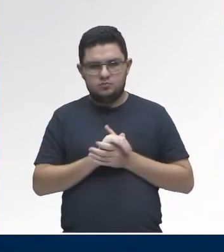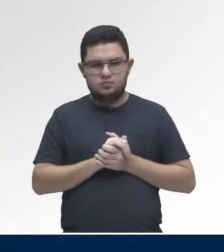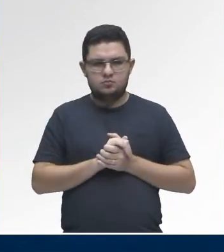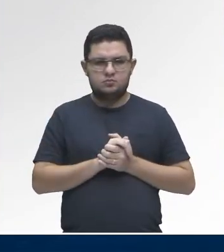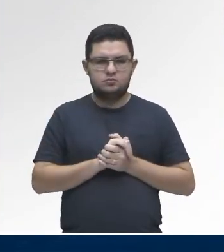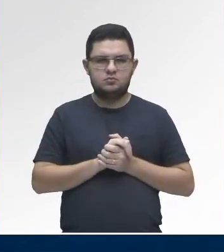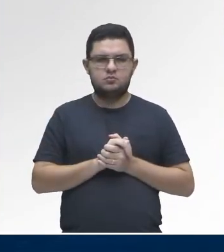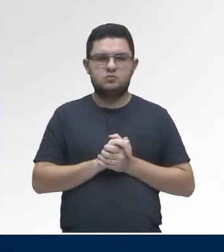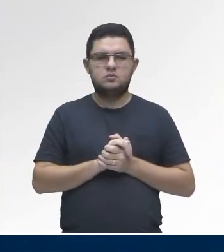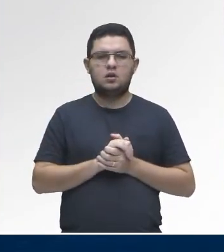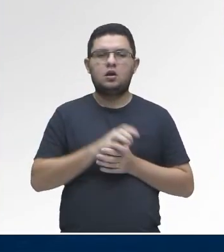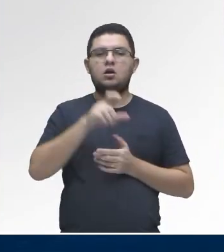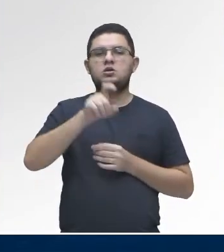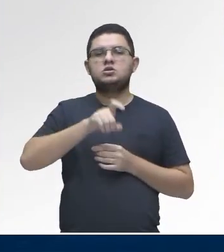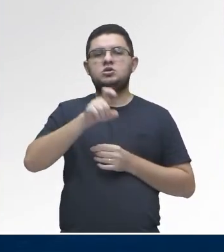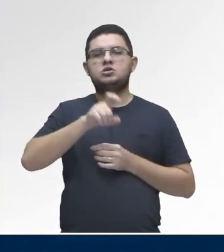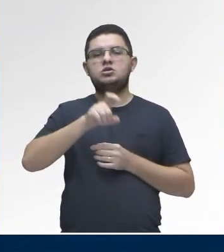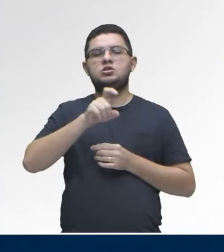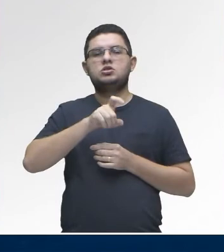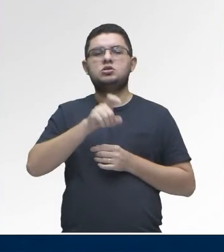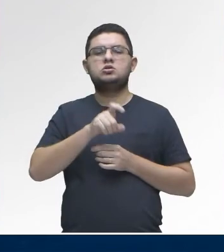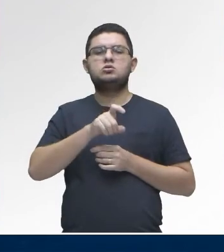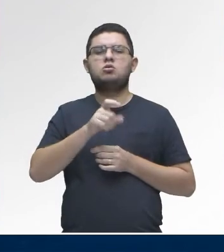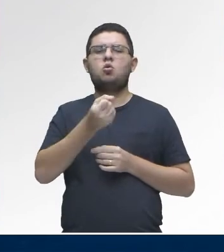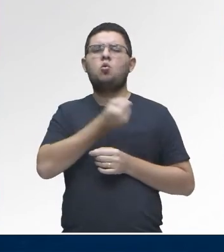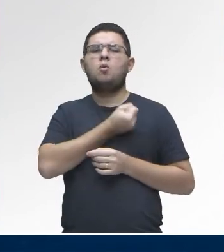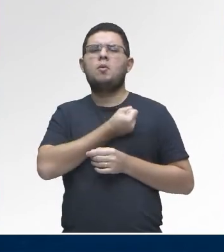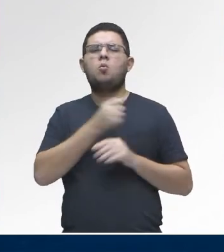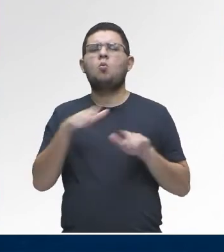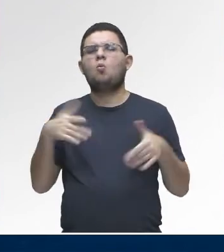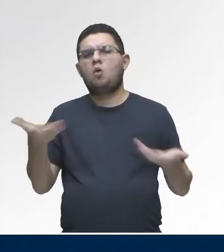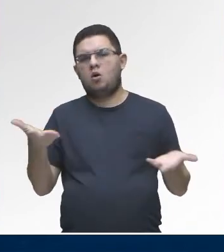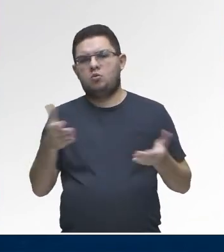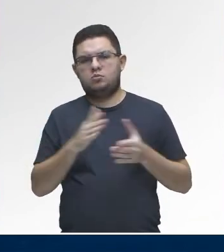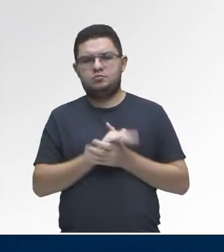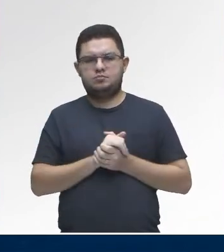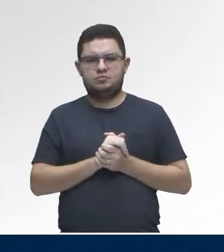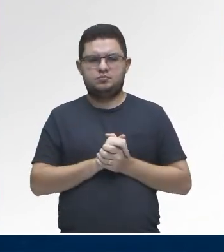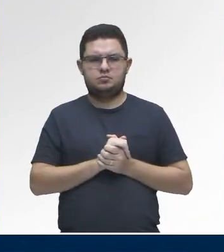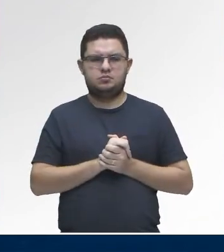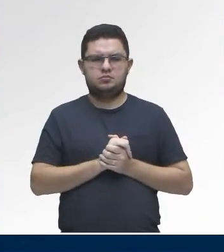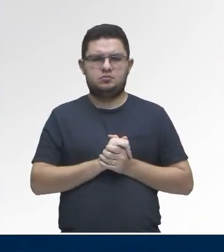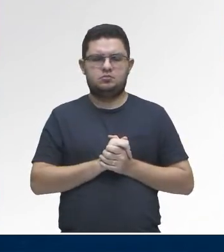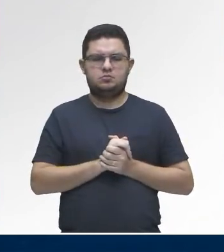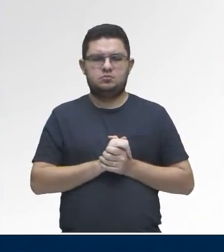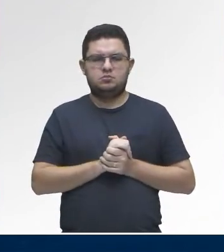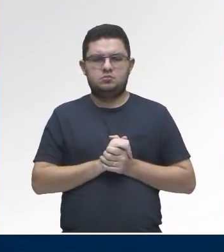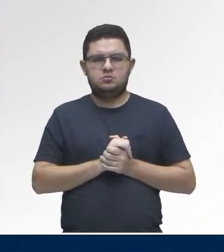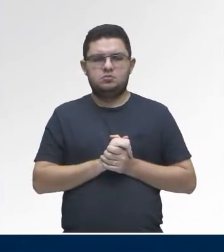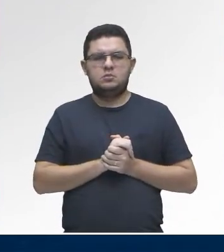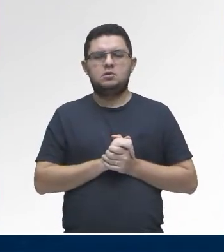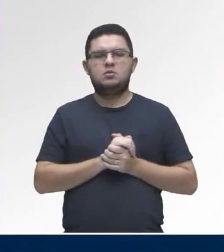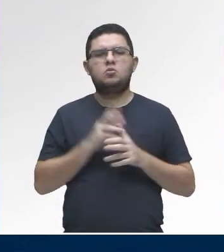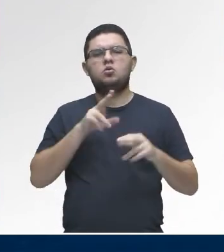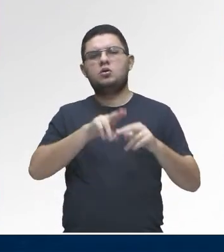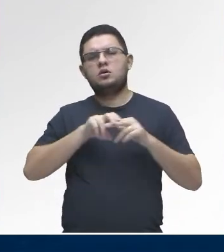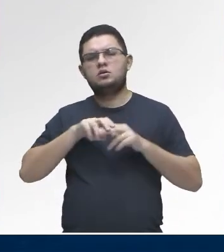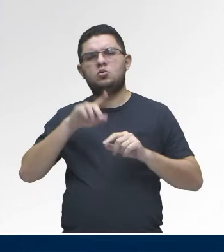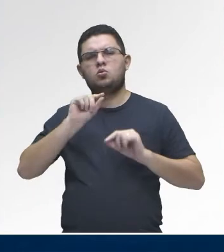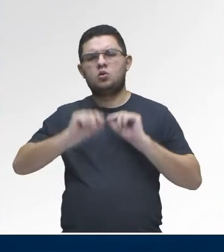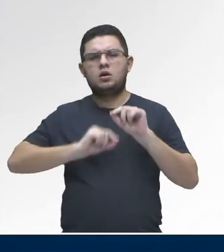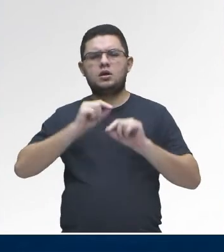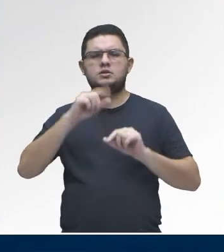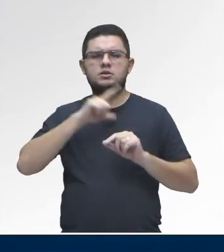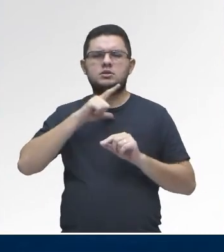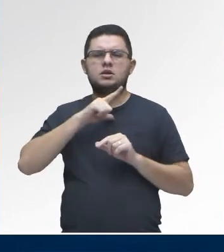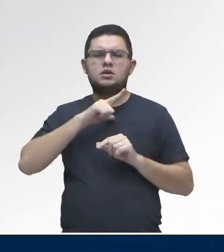de x para que eu some com ele mesmo, né? Porque eu tenho aqui x mais x, e que vai deixar essa